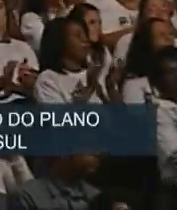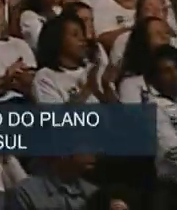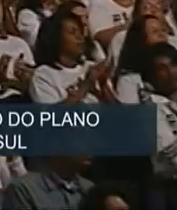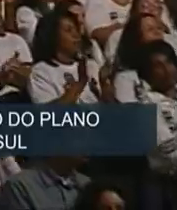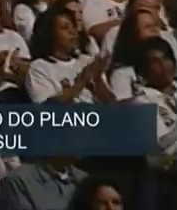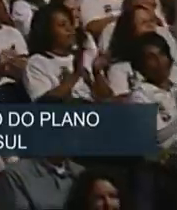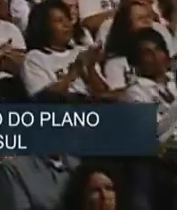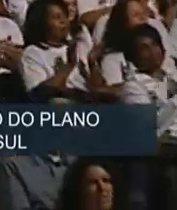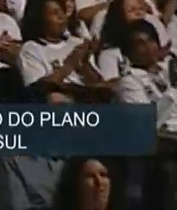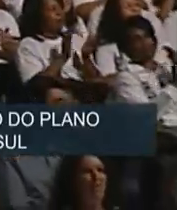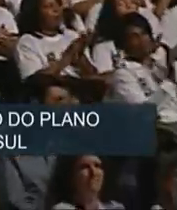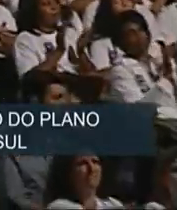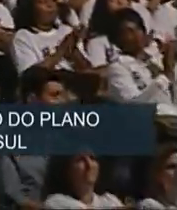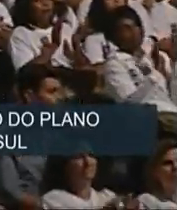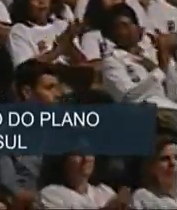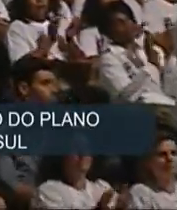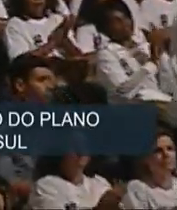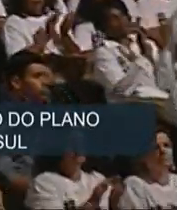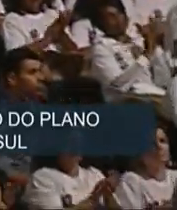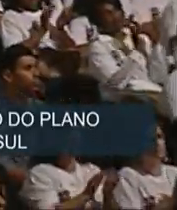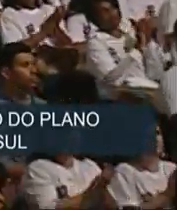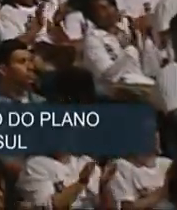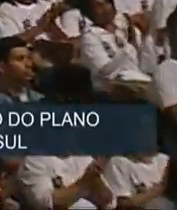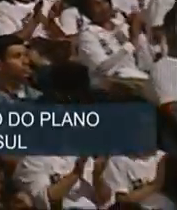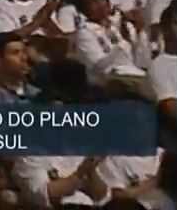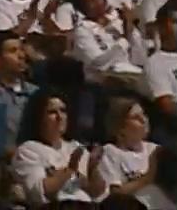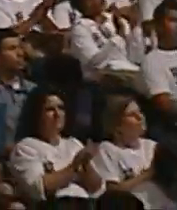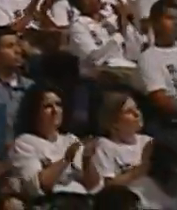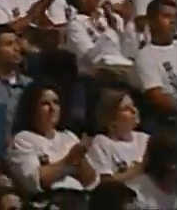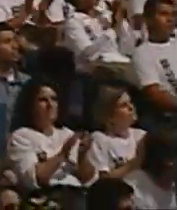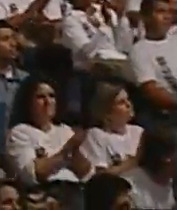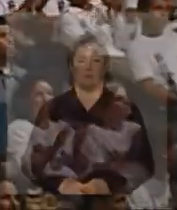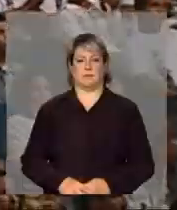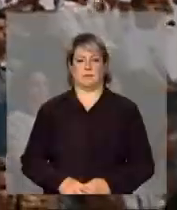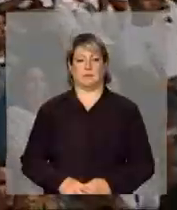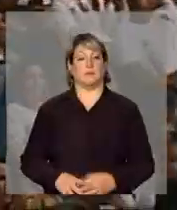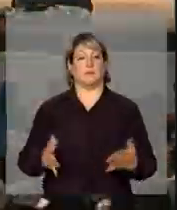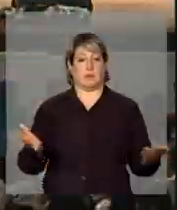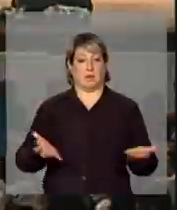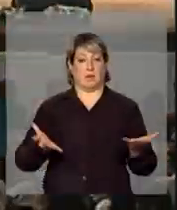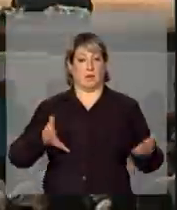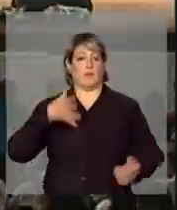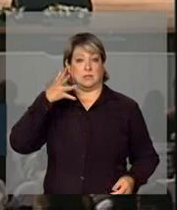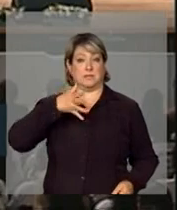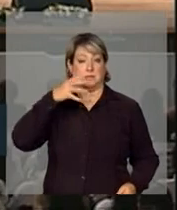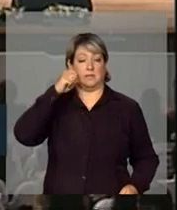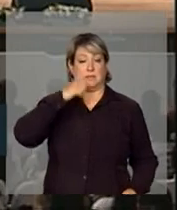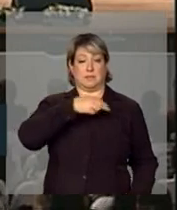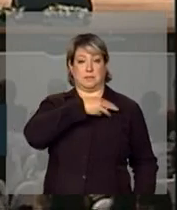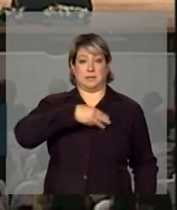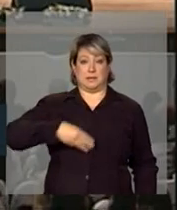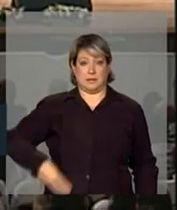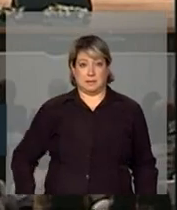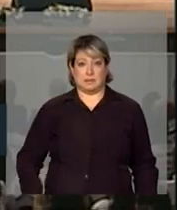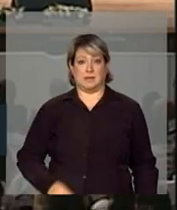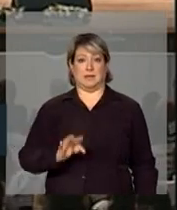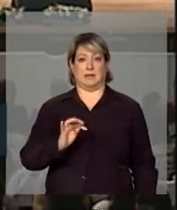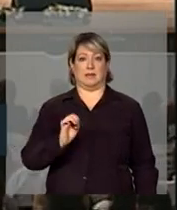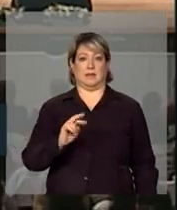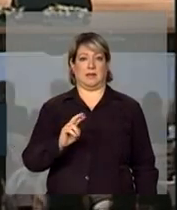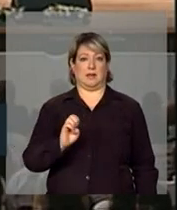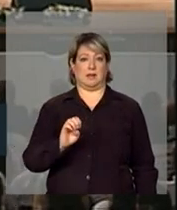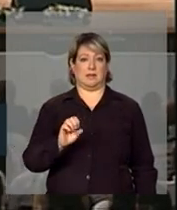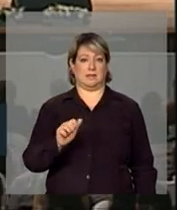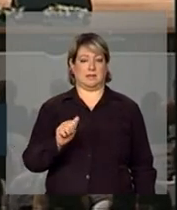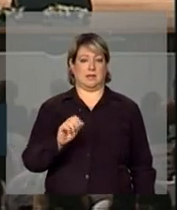Neste momento, fará uso da palavra A ministra do Desenvolvimento Social e Combate à